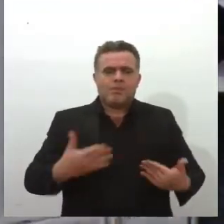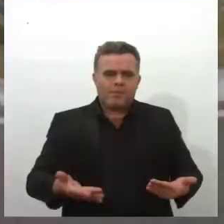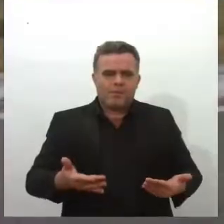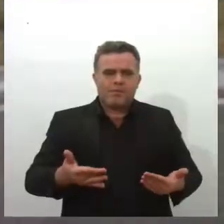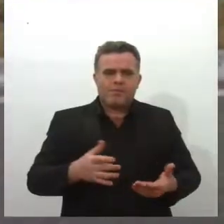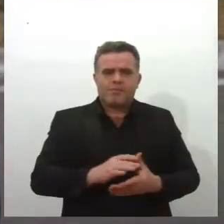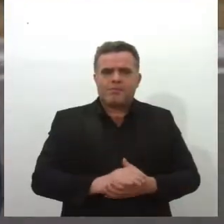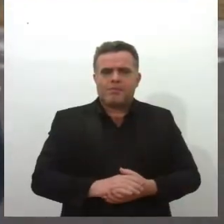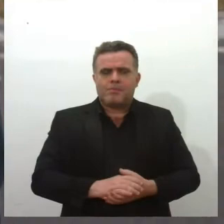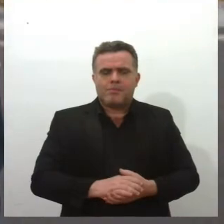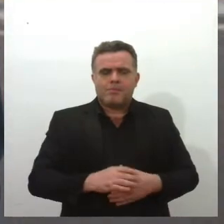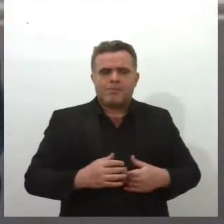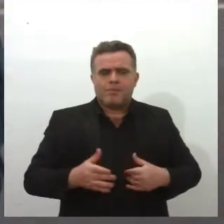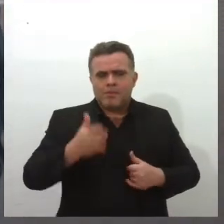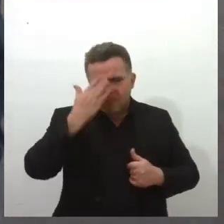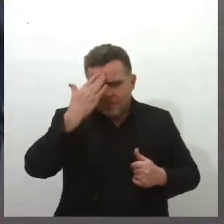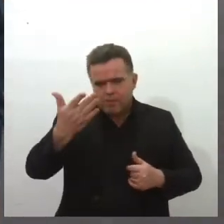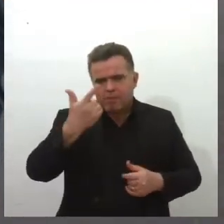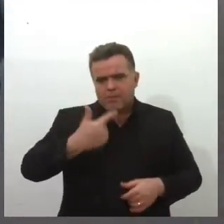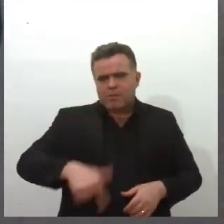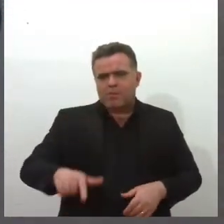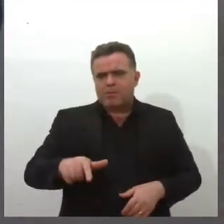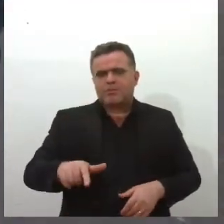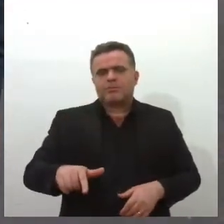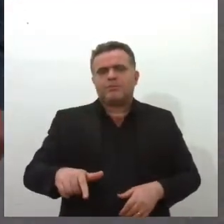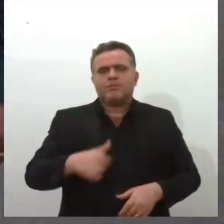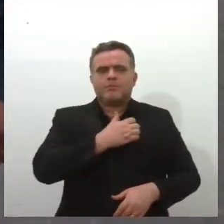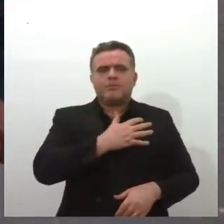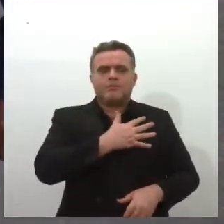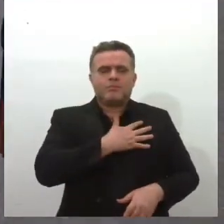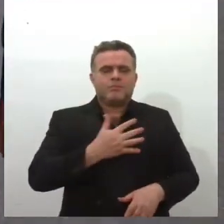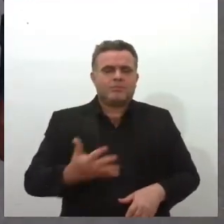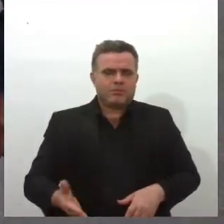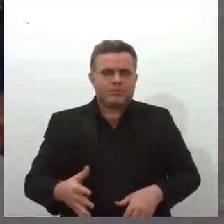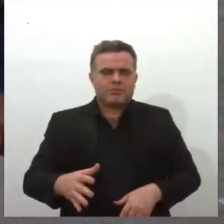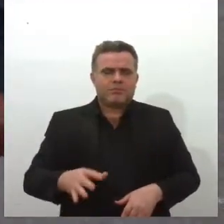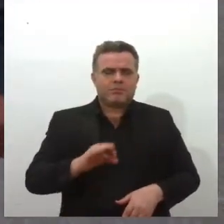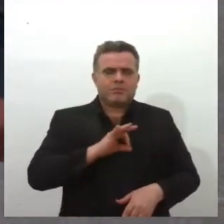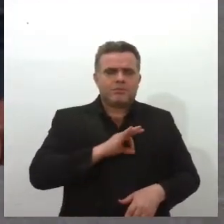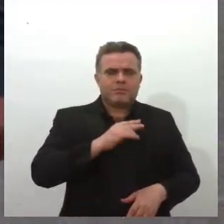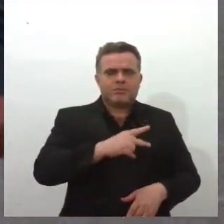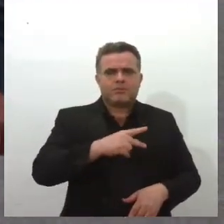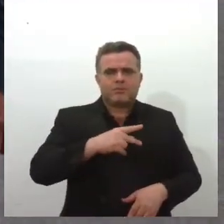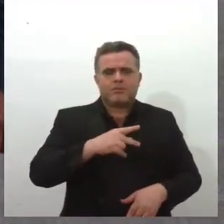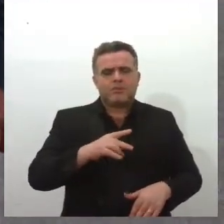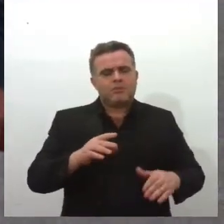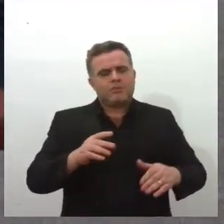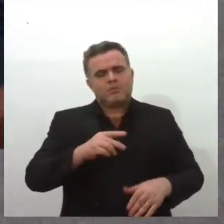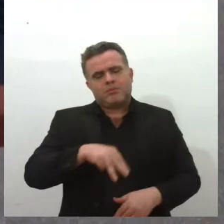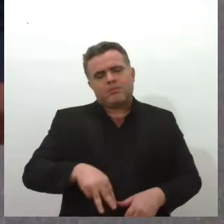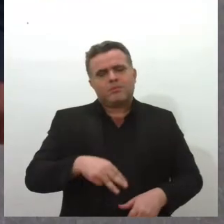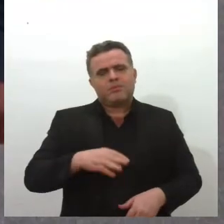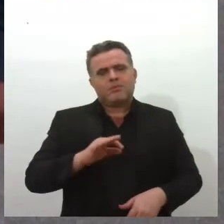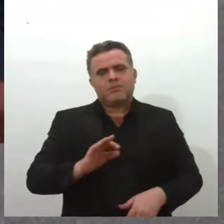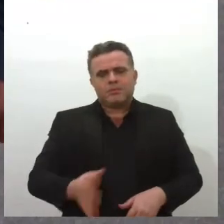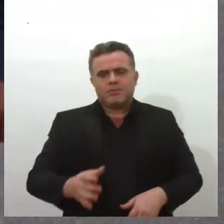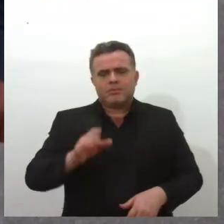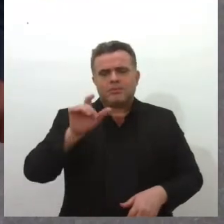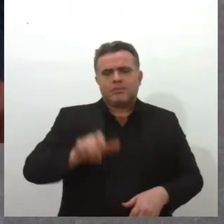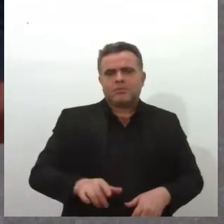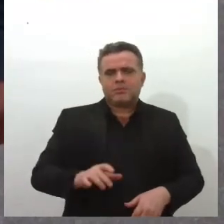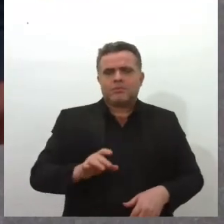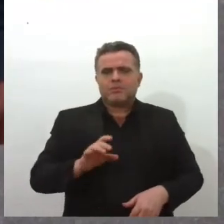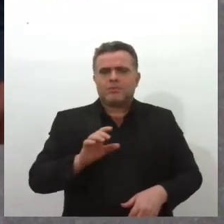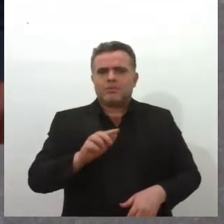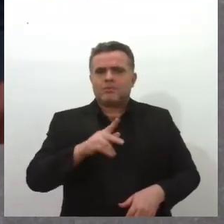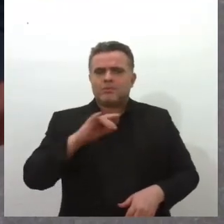ainda. Muito obrigado mais uma vez ao comandante do batalhão de Polícia Rodoviária Estadual, o tenente-coronel Denis Ricardo.